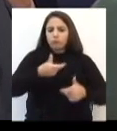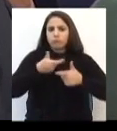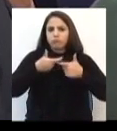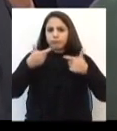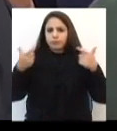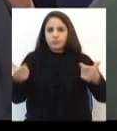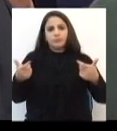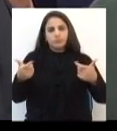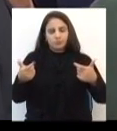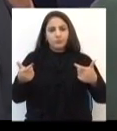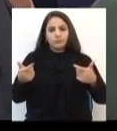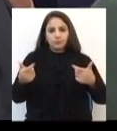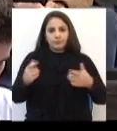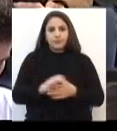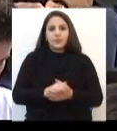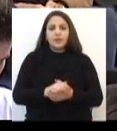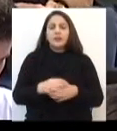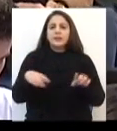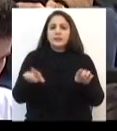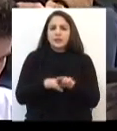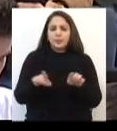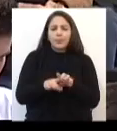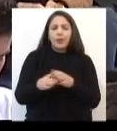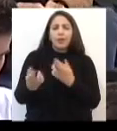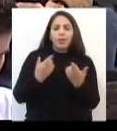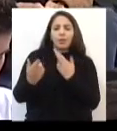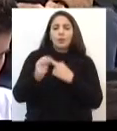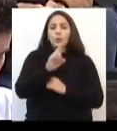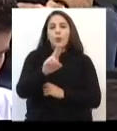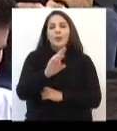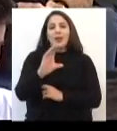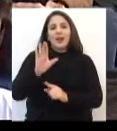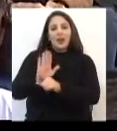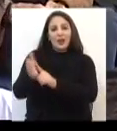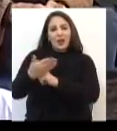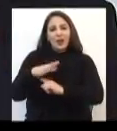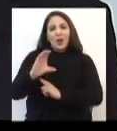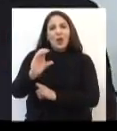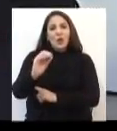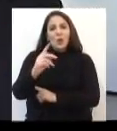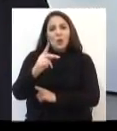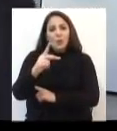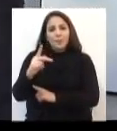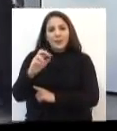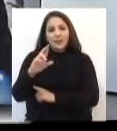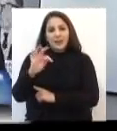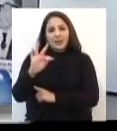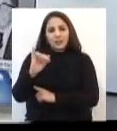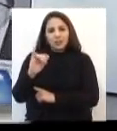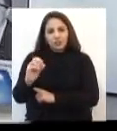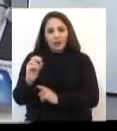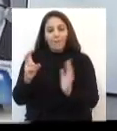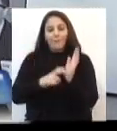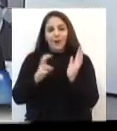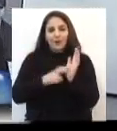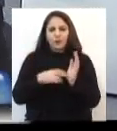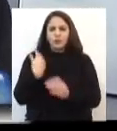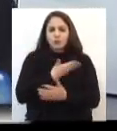cresceram significativamente, paralelos ao nome da cooperativa. Nós começamos com 20 associados